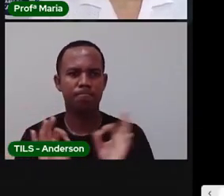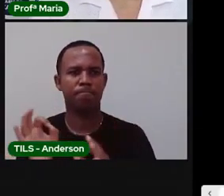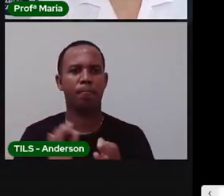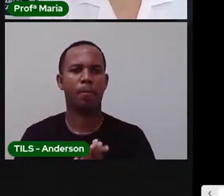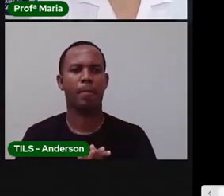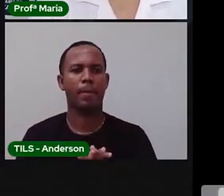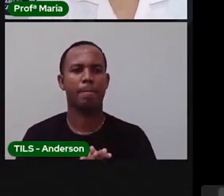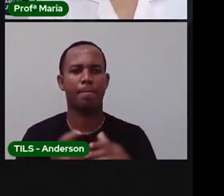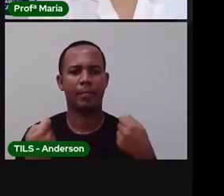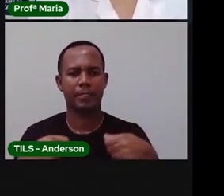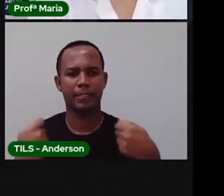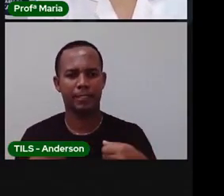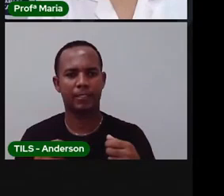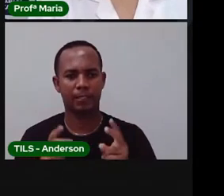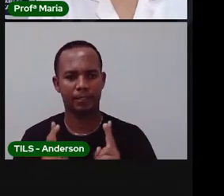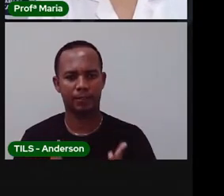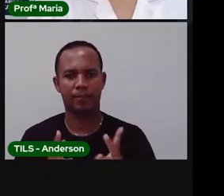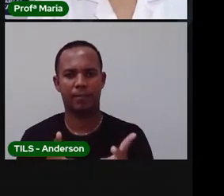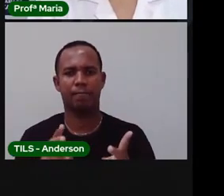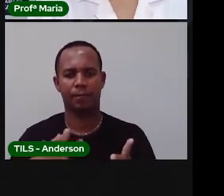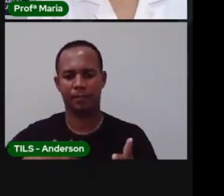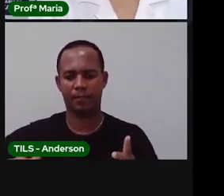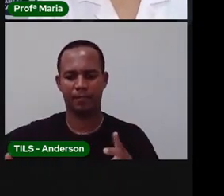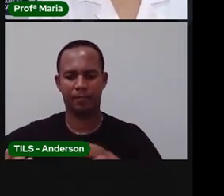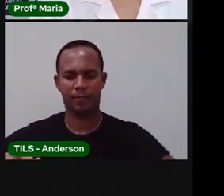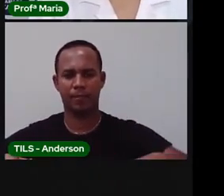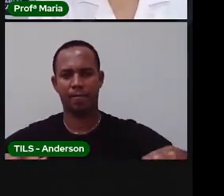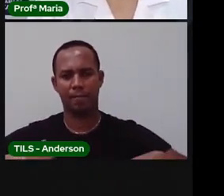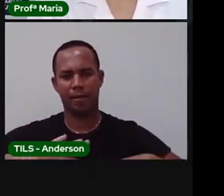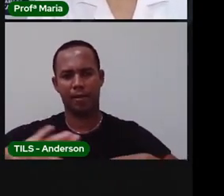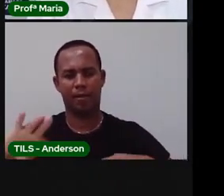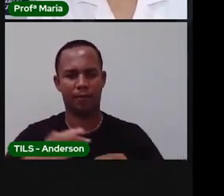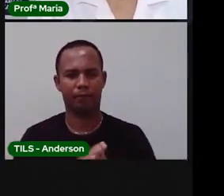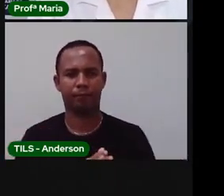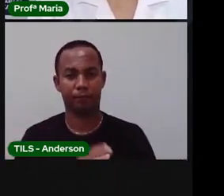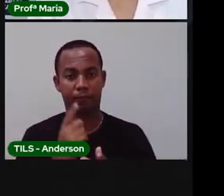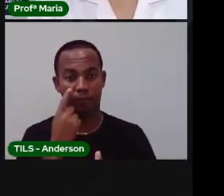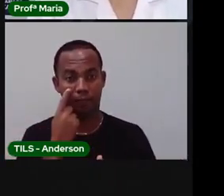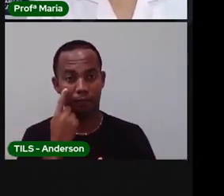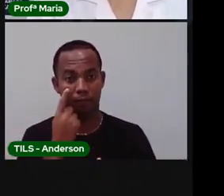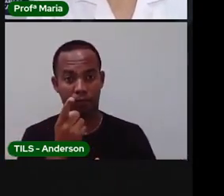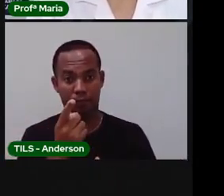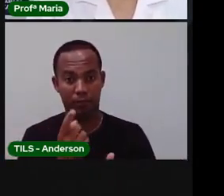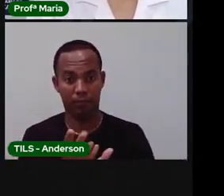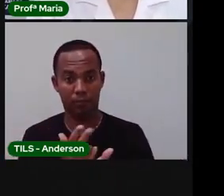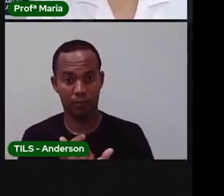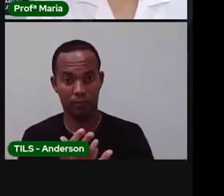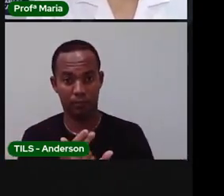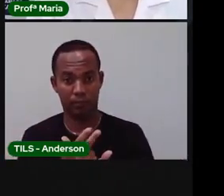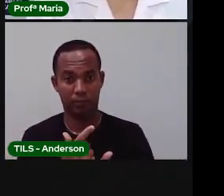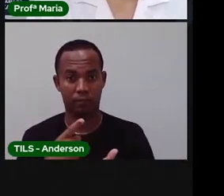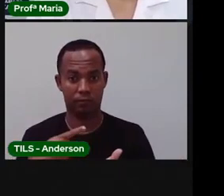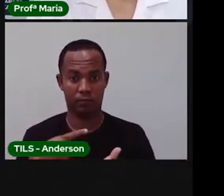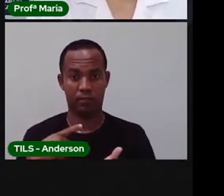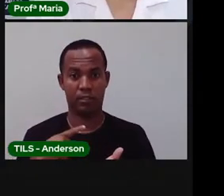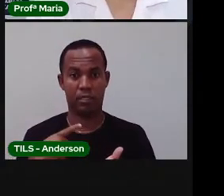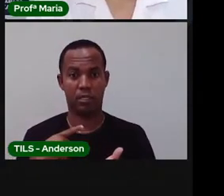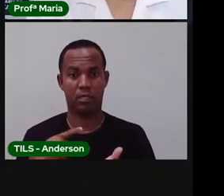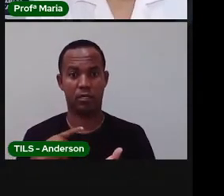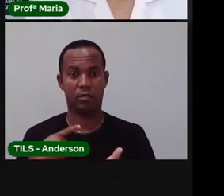sempre separar. Bom, aqui no meio, né, se vocês olharem no meio dessa imagem, tem o símbolo de o quê?